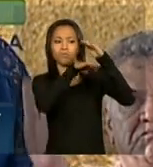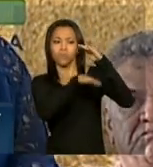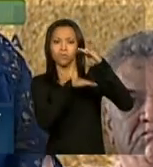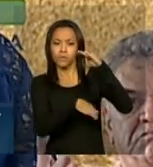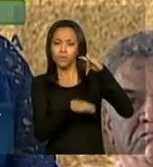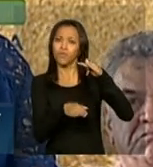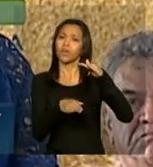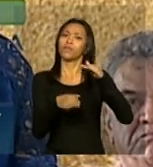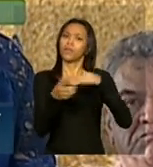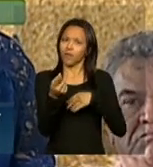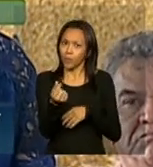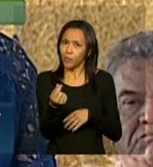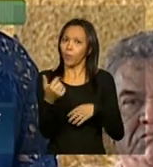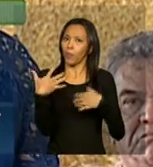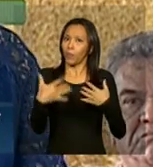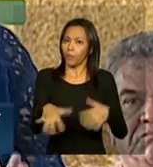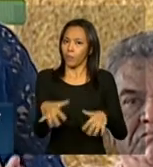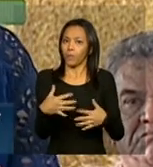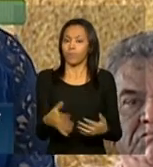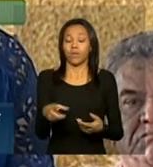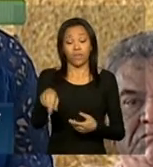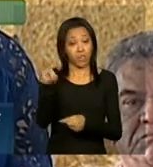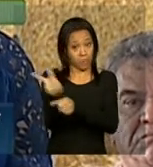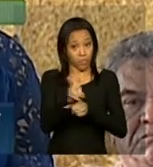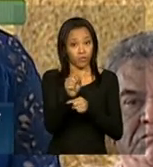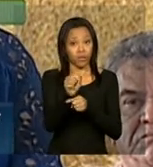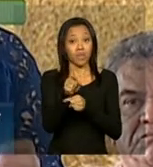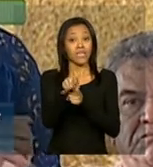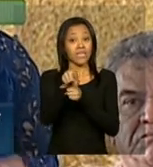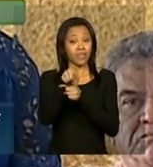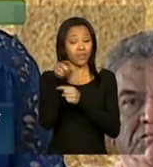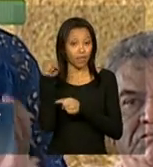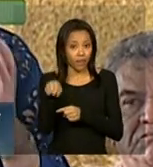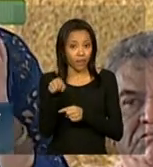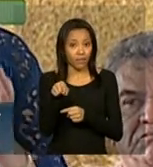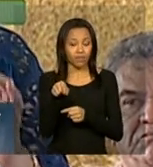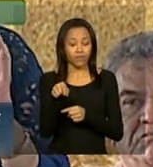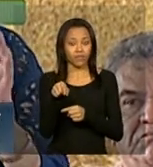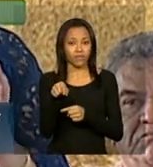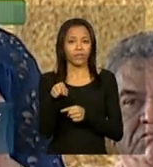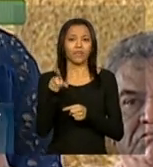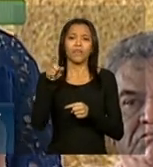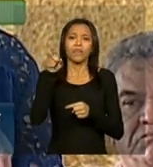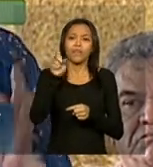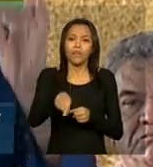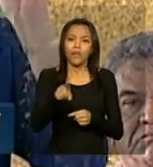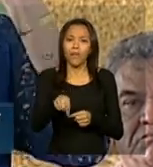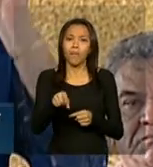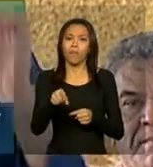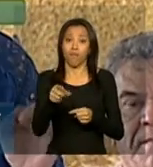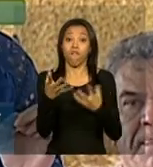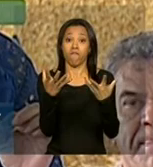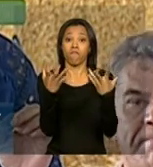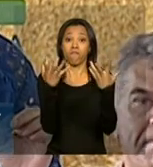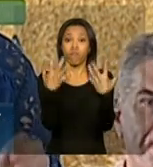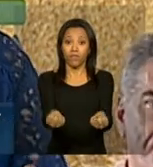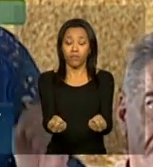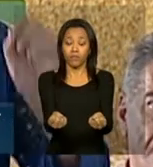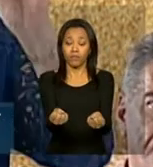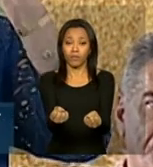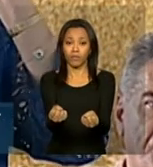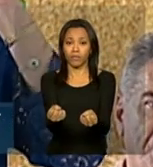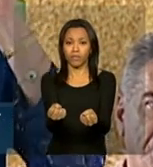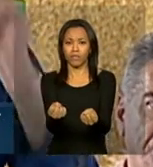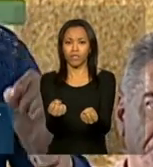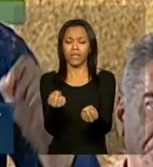mais razoáveis desse país e que faz parte disso que se chama vamos romper